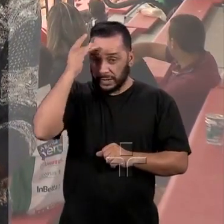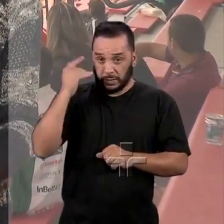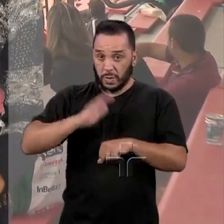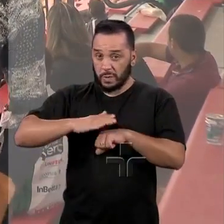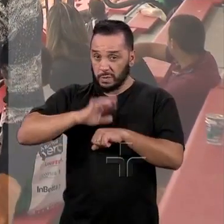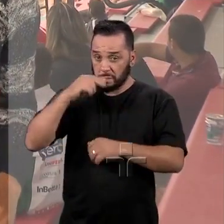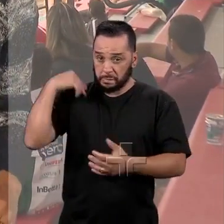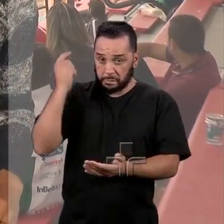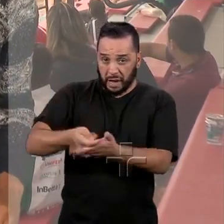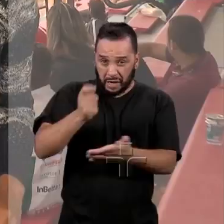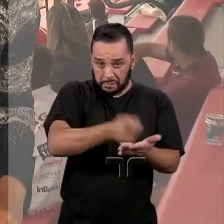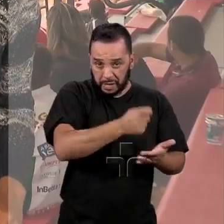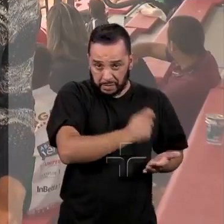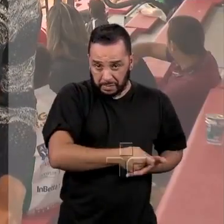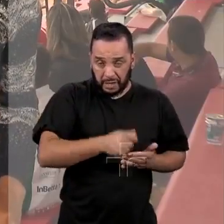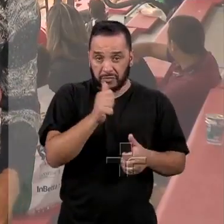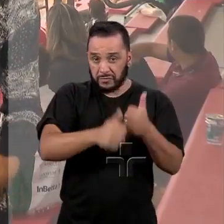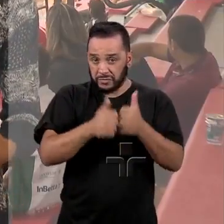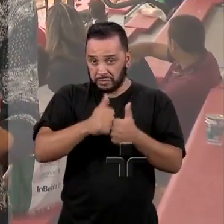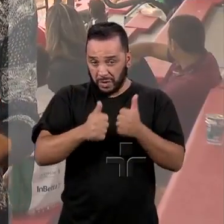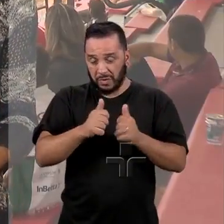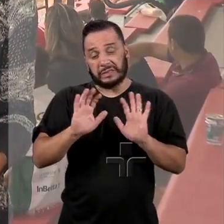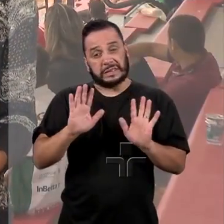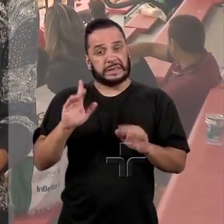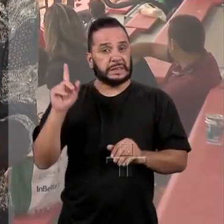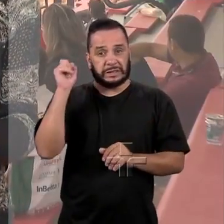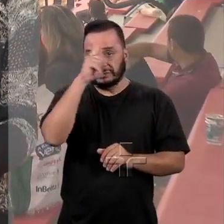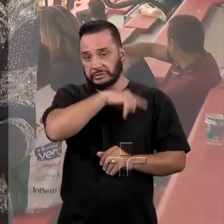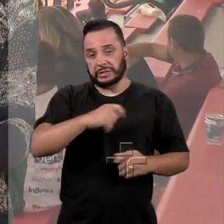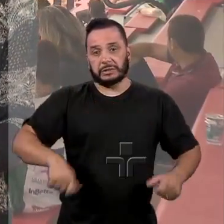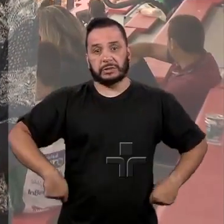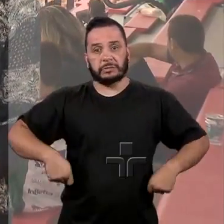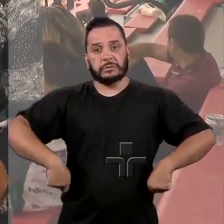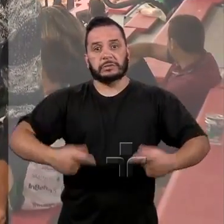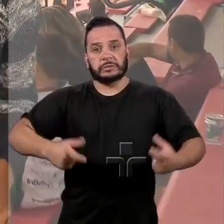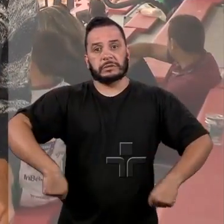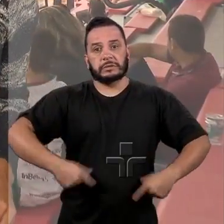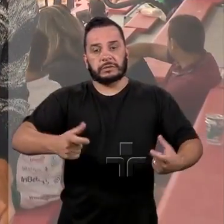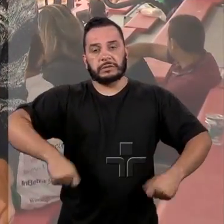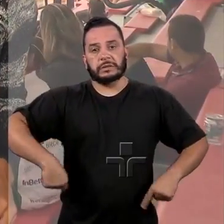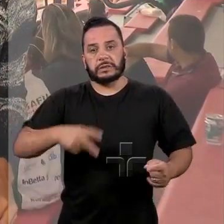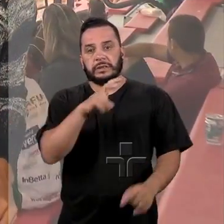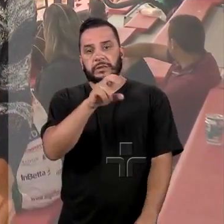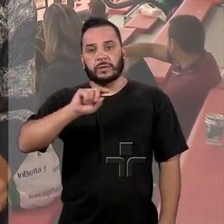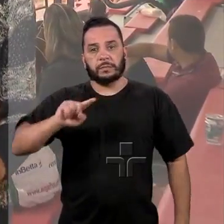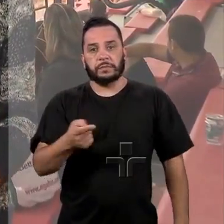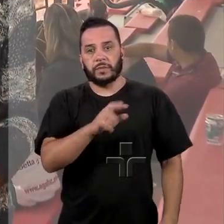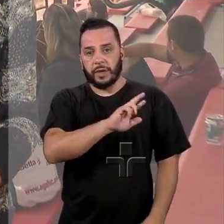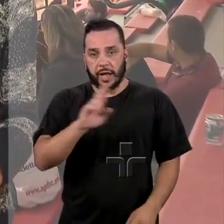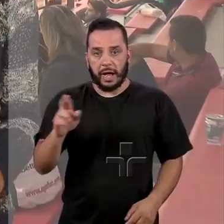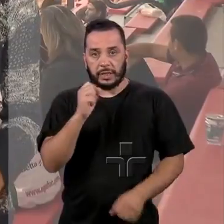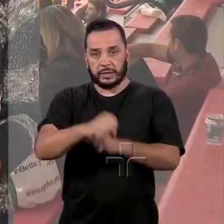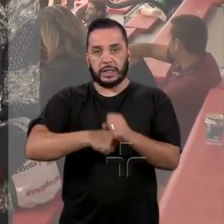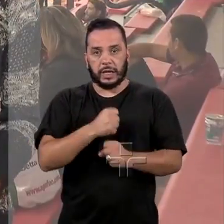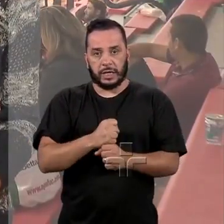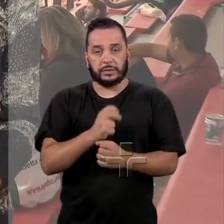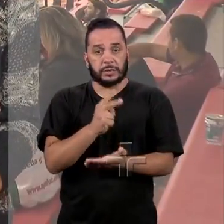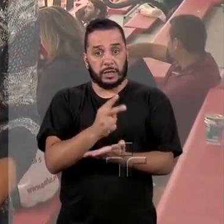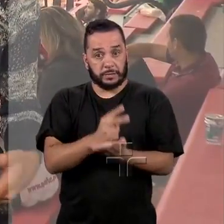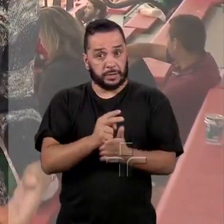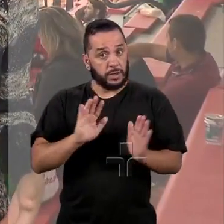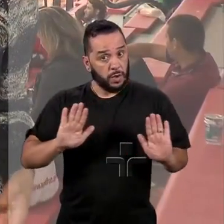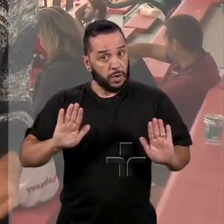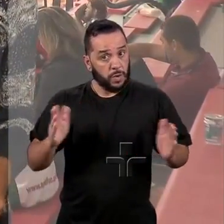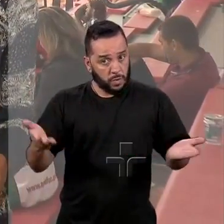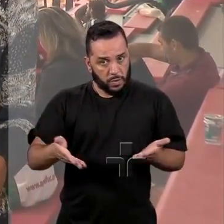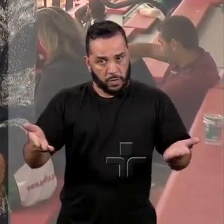bancar todos os gastos com o futebol, teria que desembolsar pelo menos R$50 mil por ano. Atualmente,